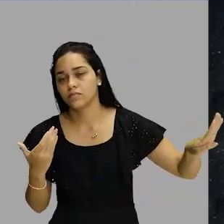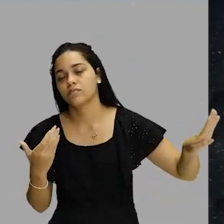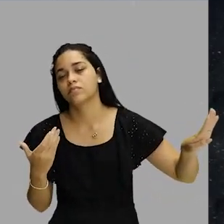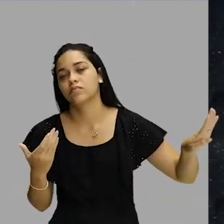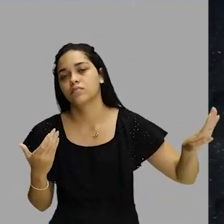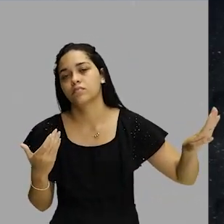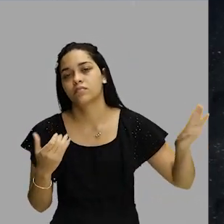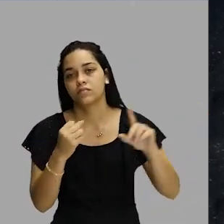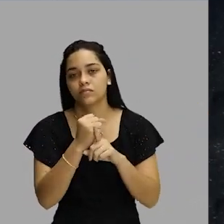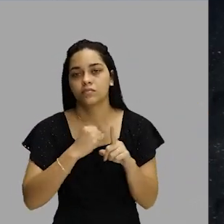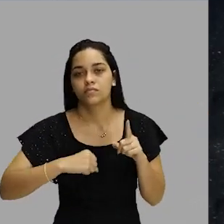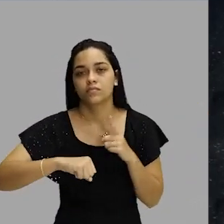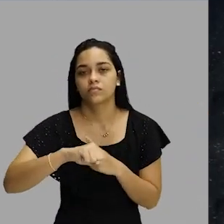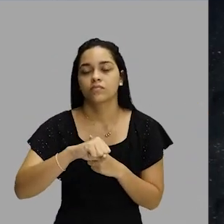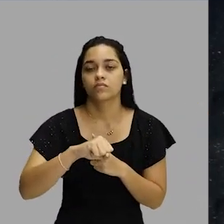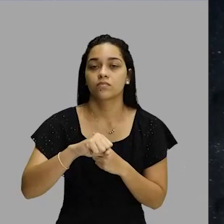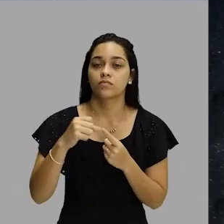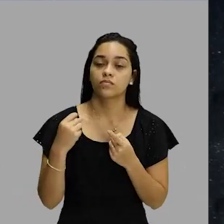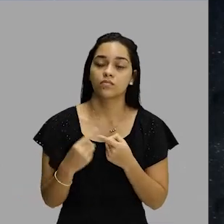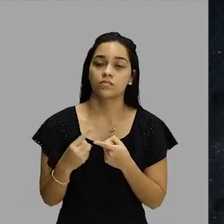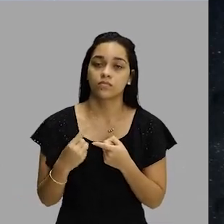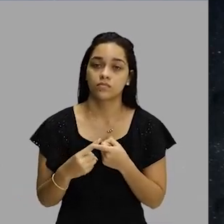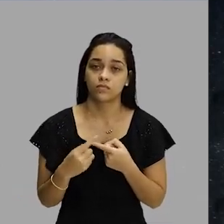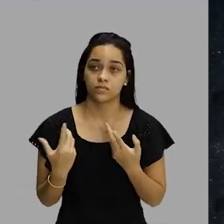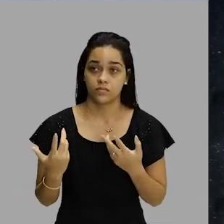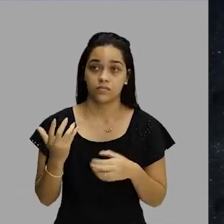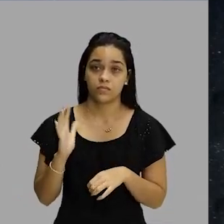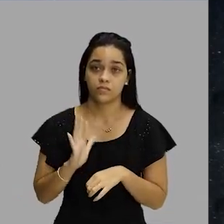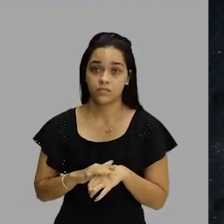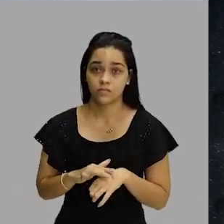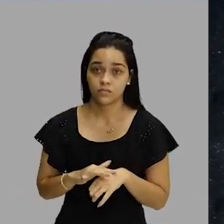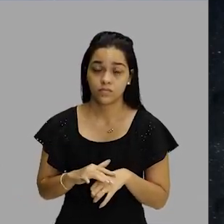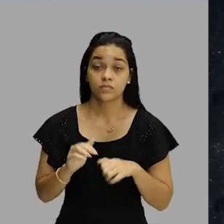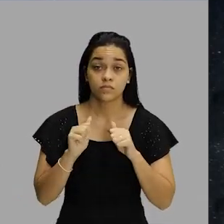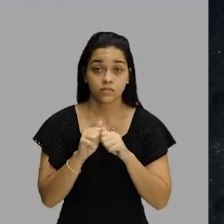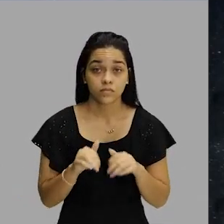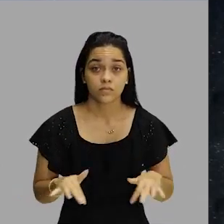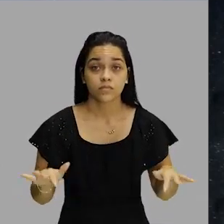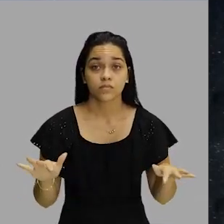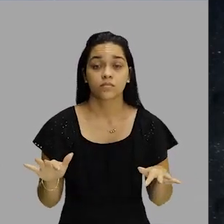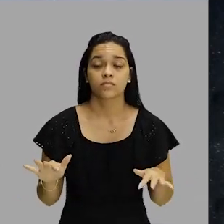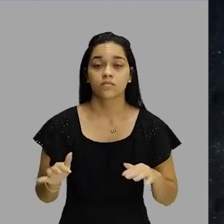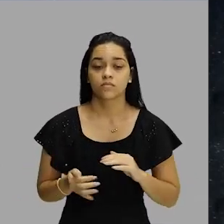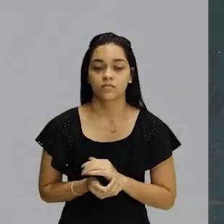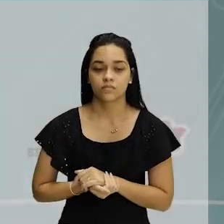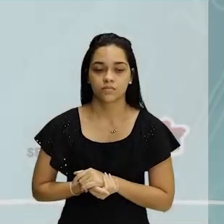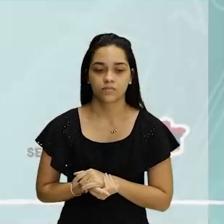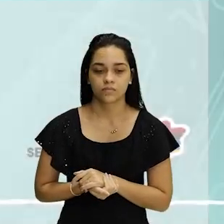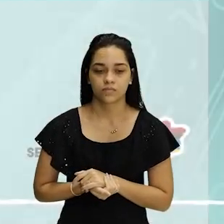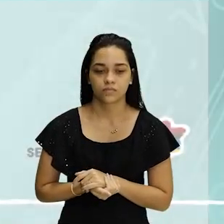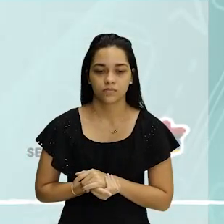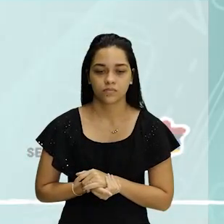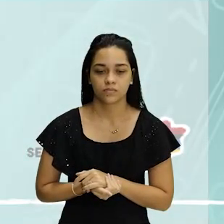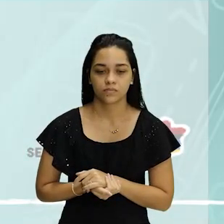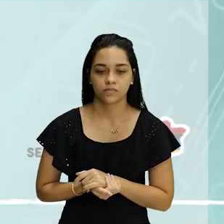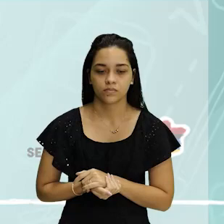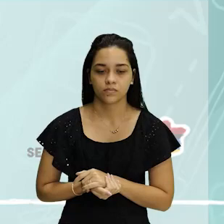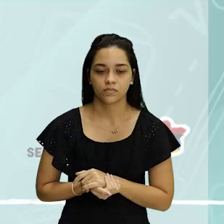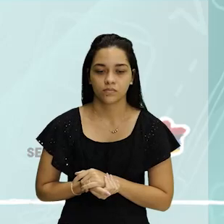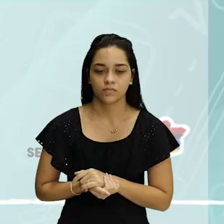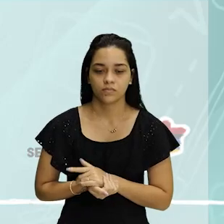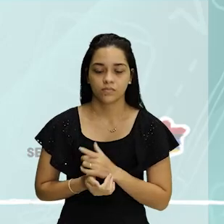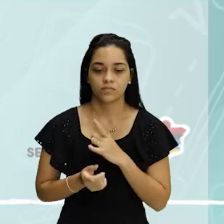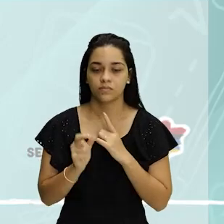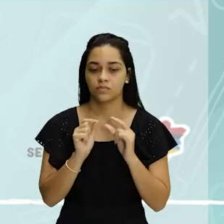isoladas da sociedade, até porque essa é uma doença altamente contagiosa, né? O tratamento